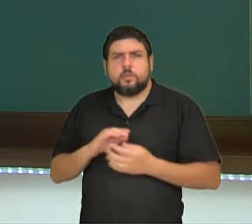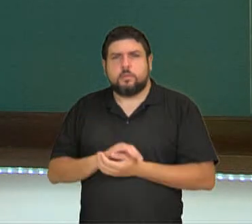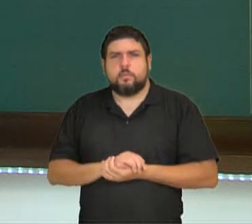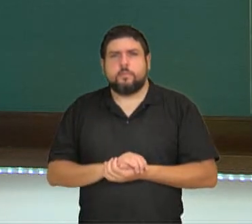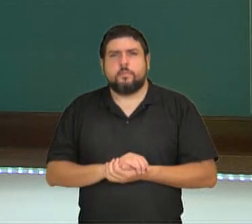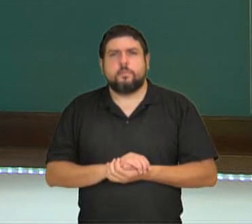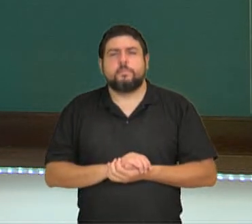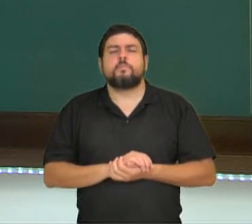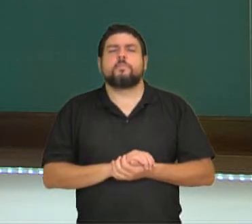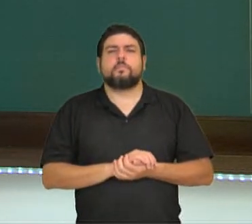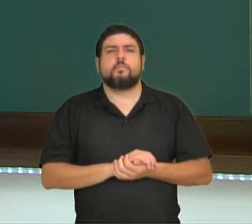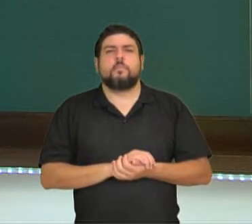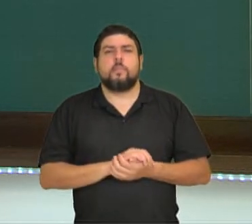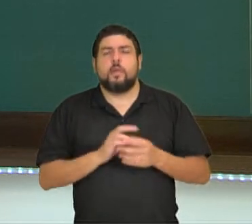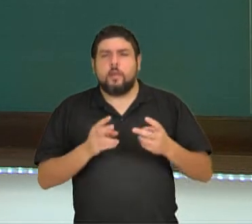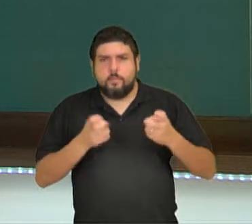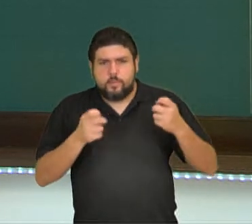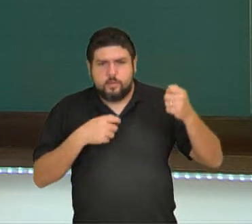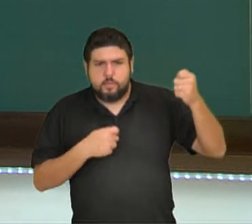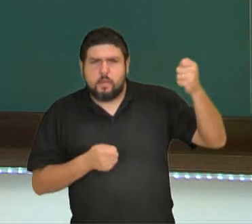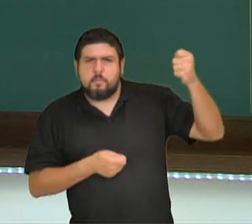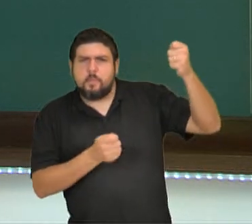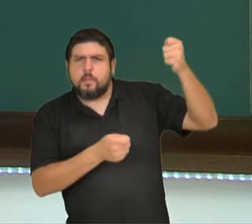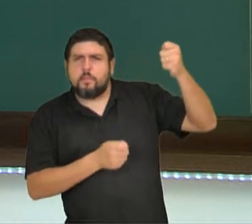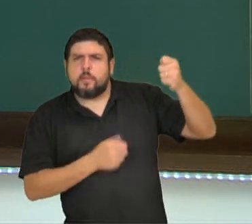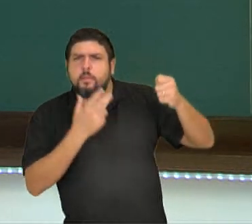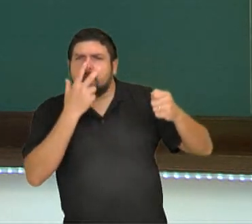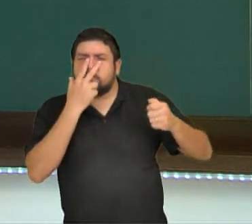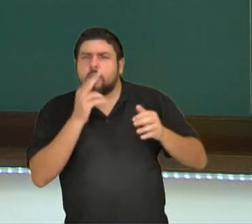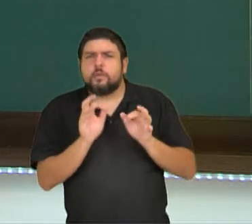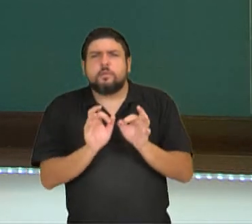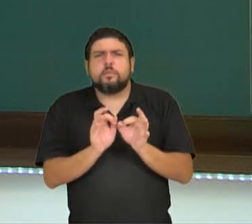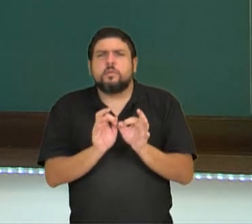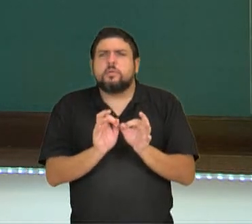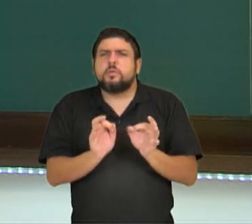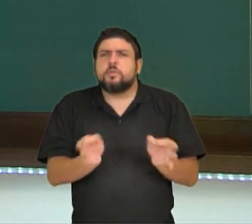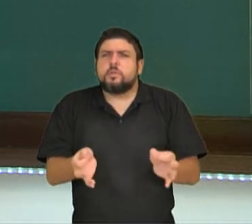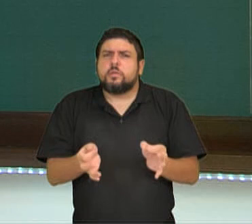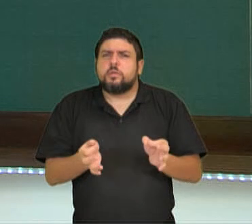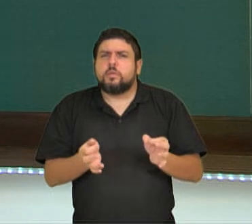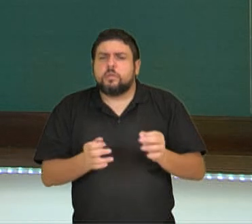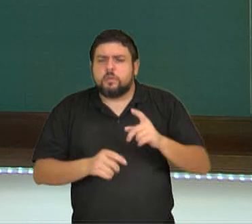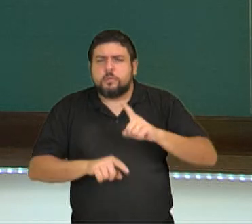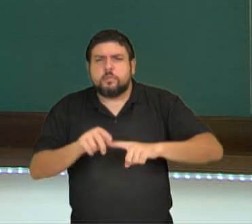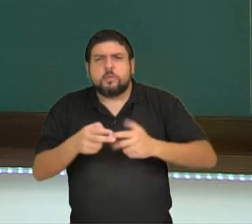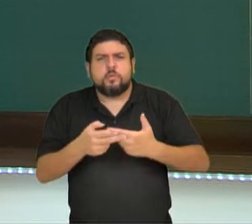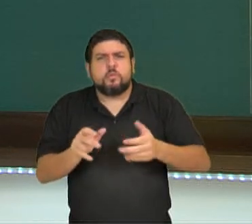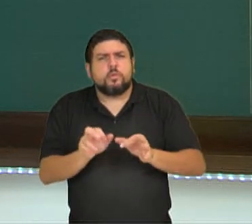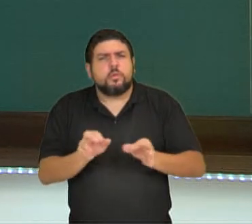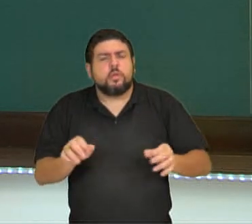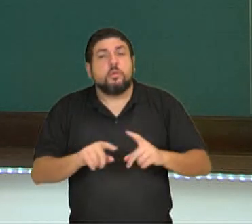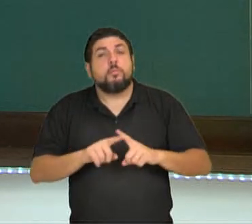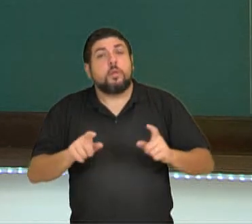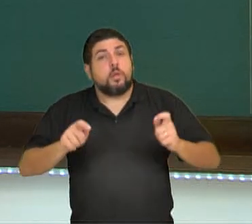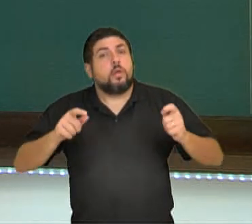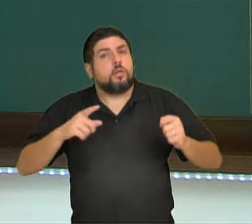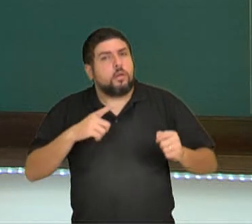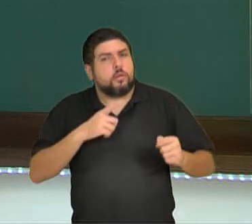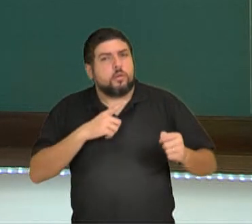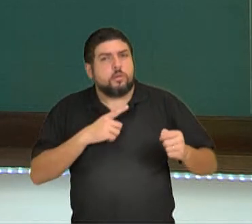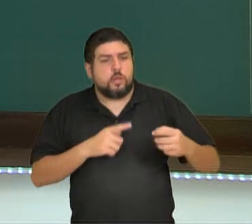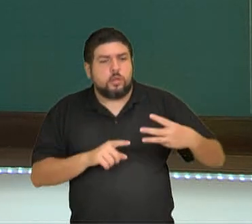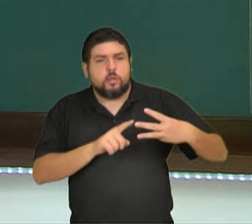um instrumento, né, de percussão parece muito simples, que usa materiais simples, mas que a gente consegue ter